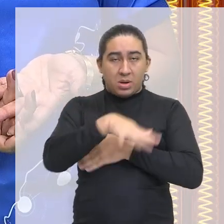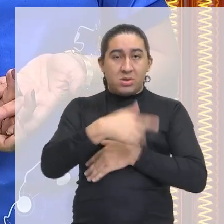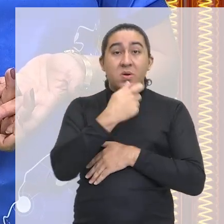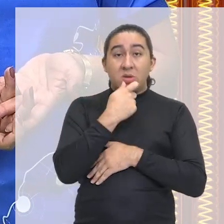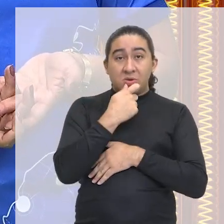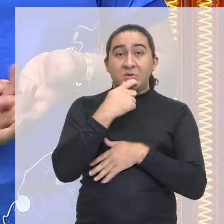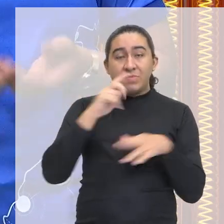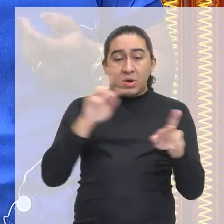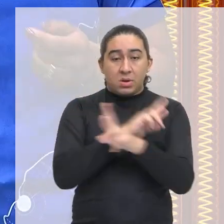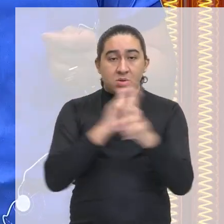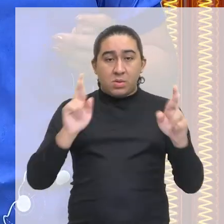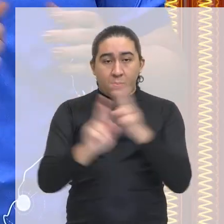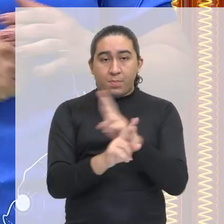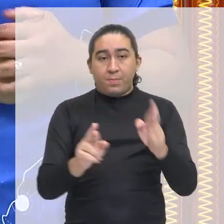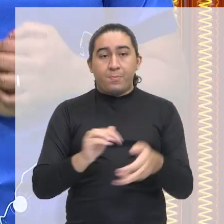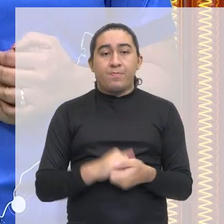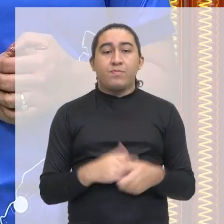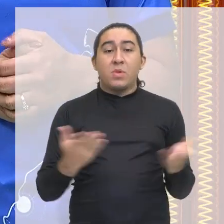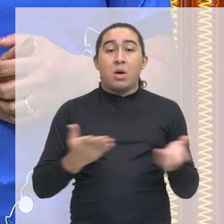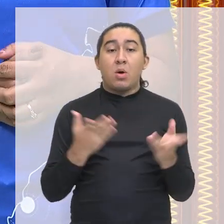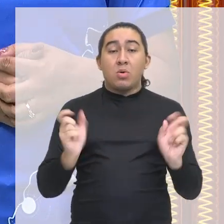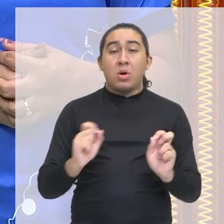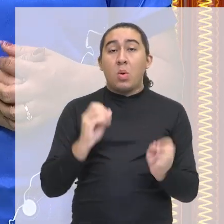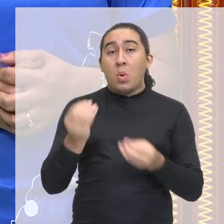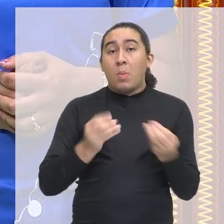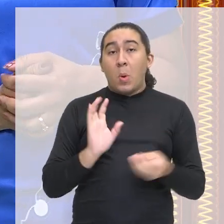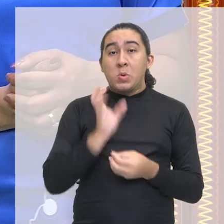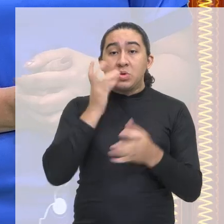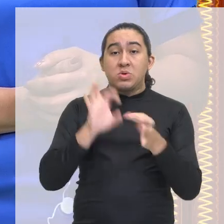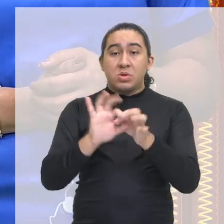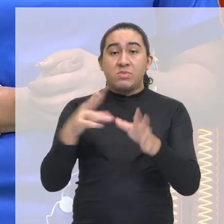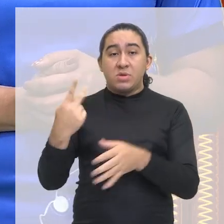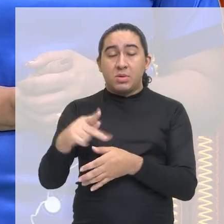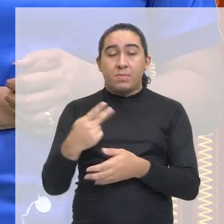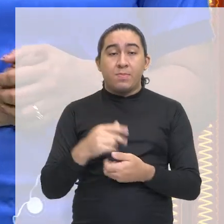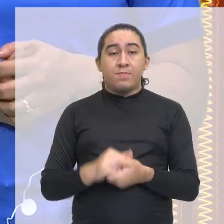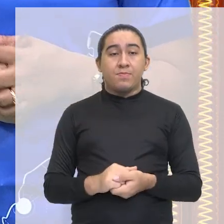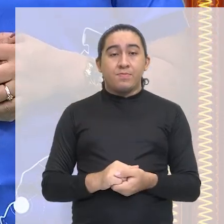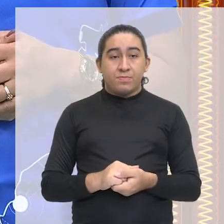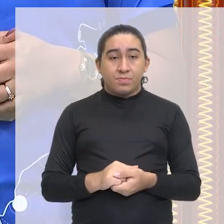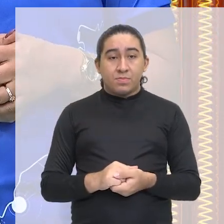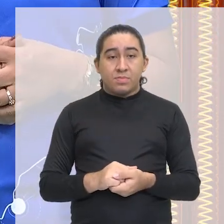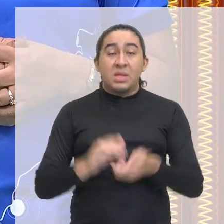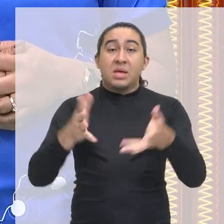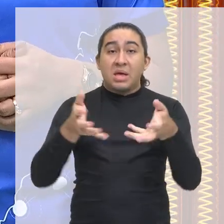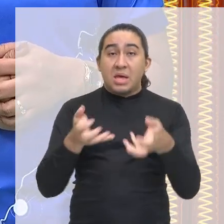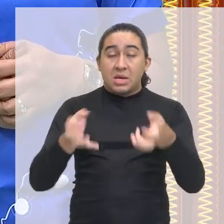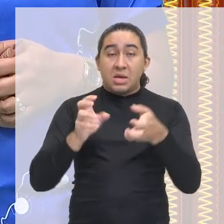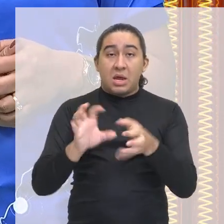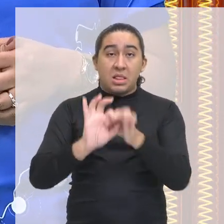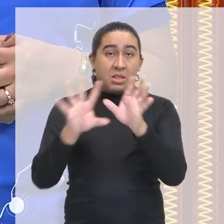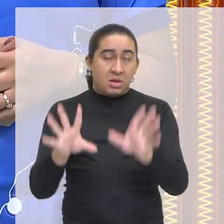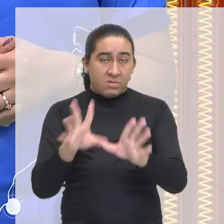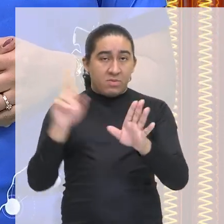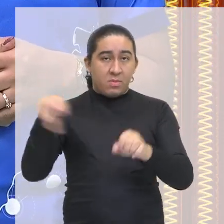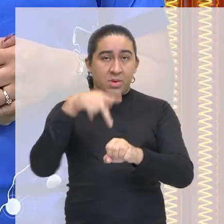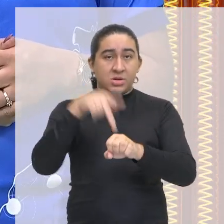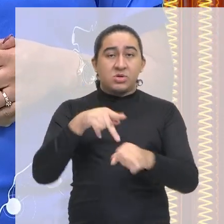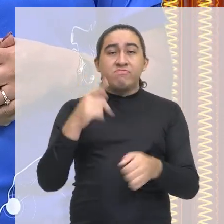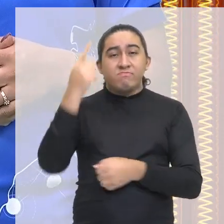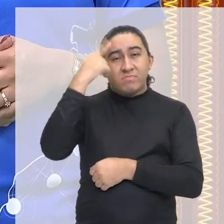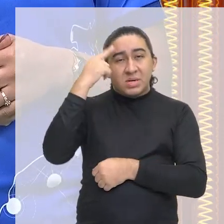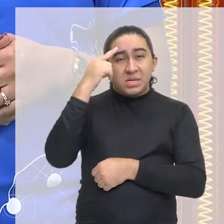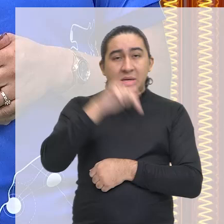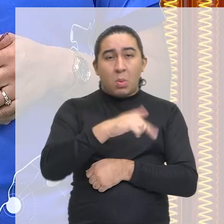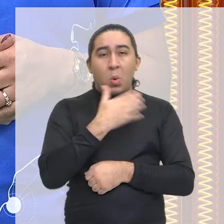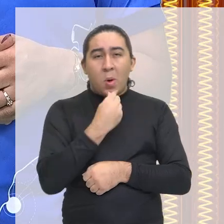para o território inglês, ok? Vamos lá, nossa descolonização da Índia. Lutas pela independência, vamos